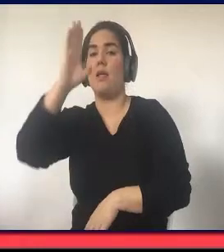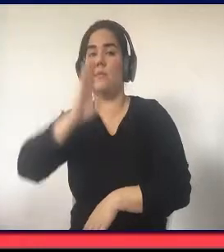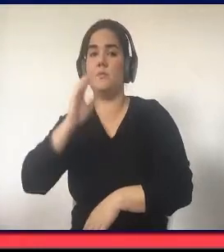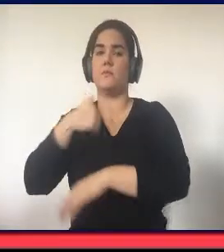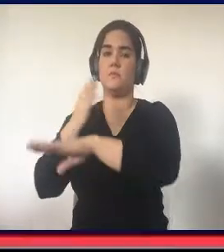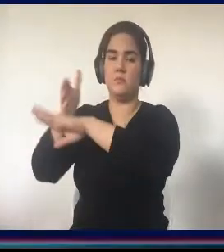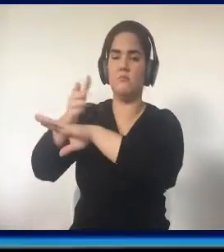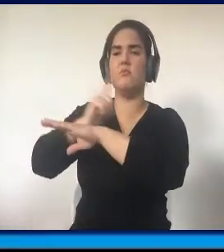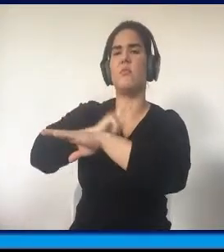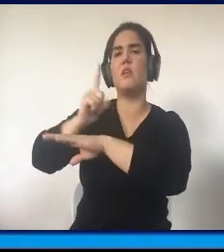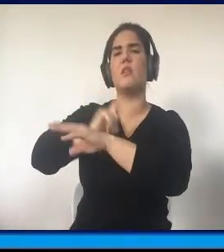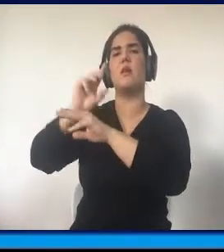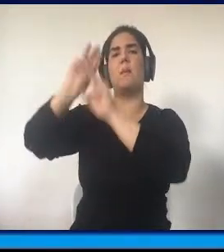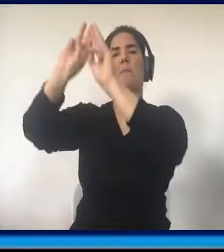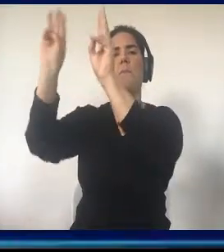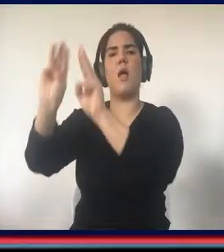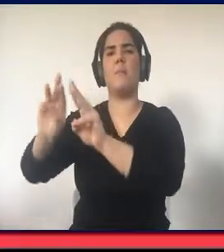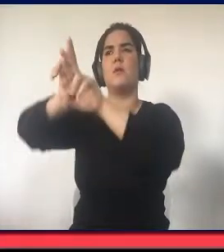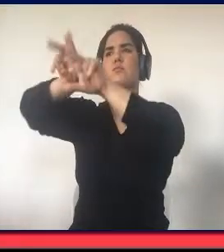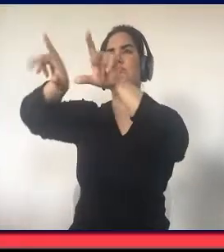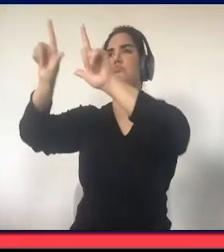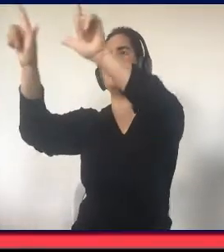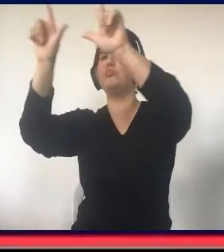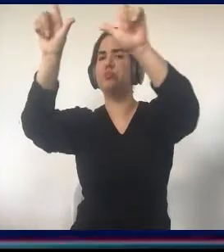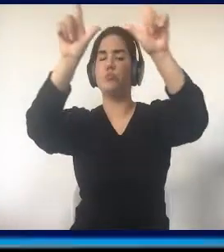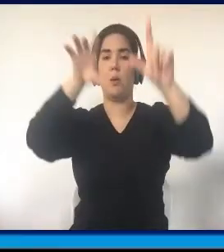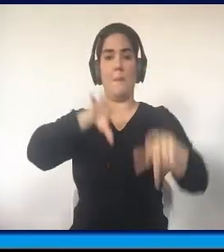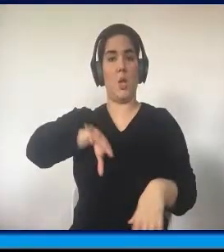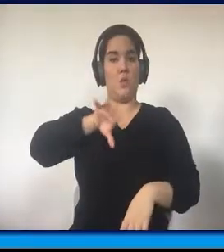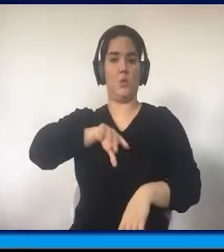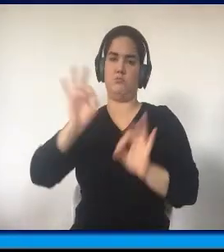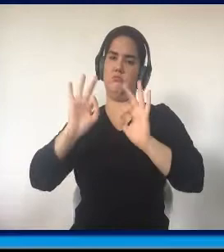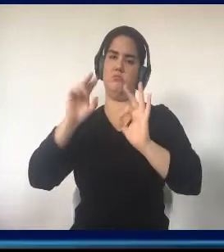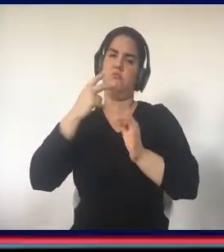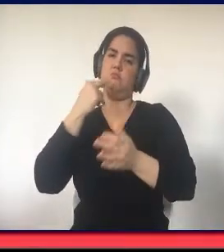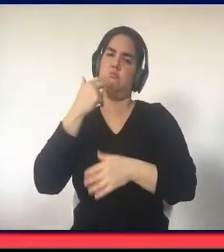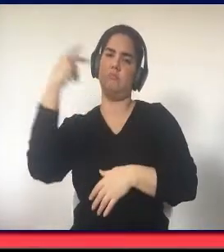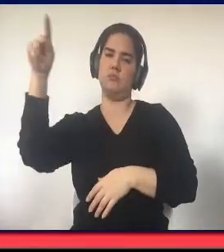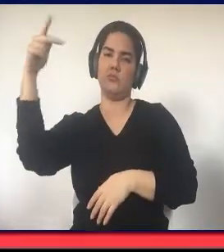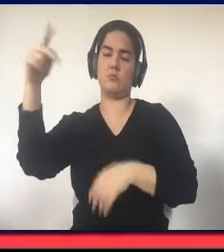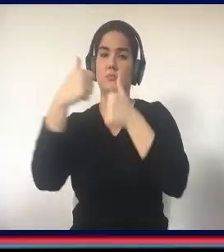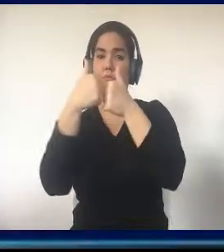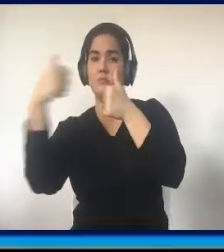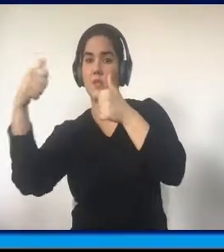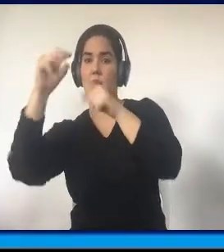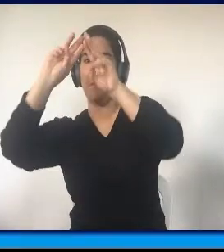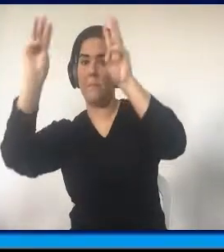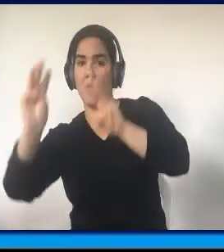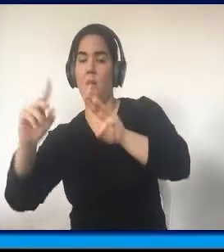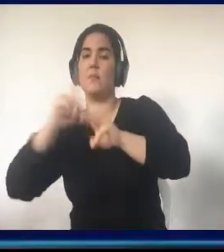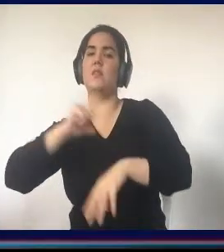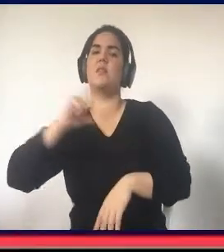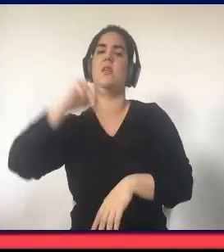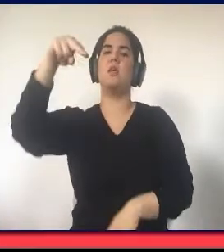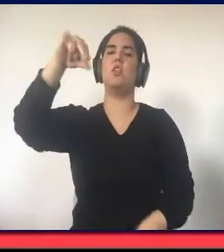vou pegar um mapa. Não tinha nenhum mapa em português. E eu vi que próximo dos mapas tinha um Nintendo DS. Eu falei, o que é esse Nintendo DS? Aí a